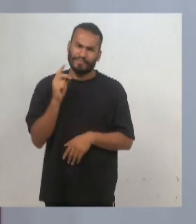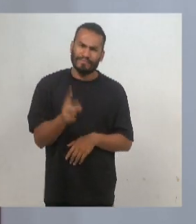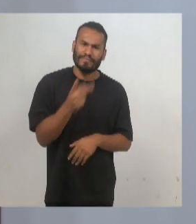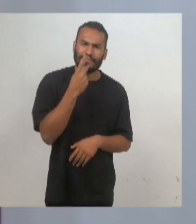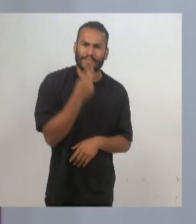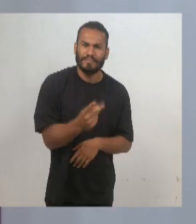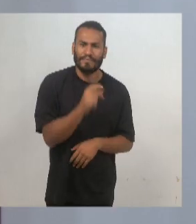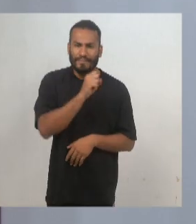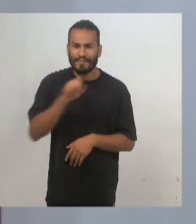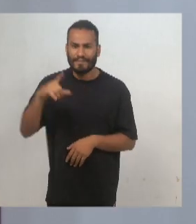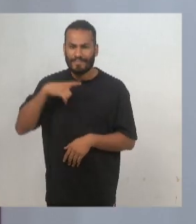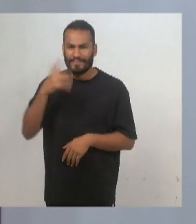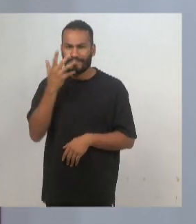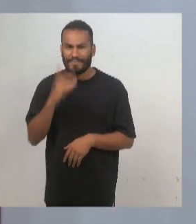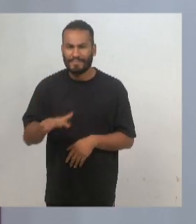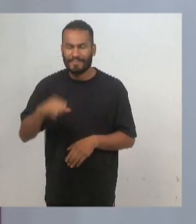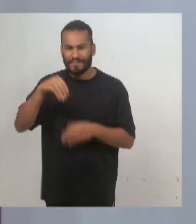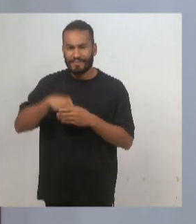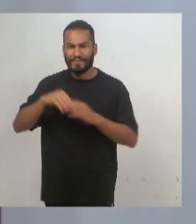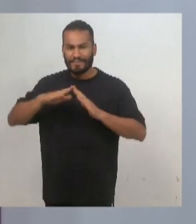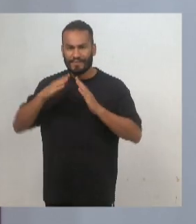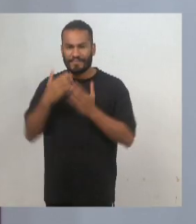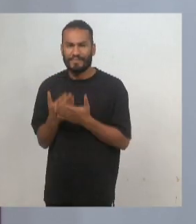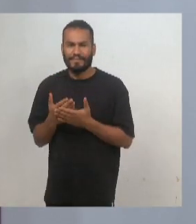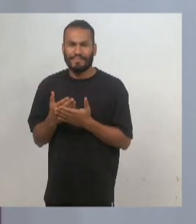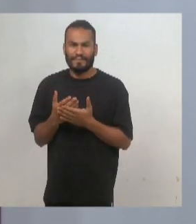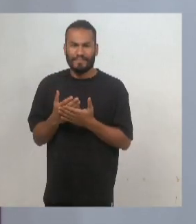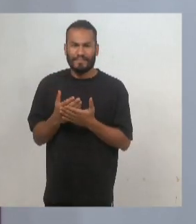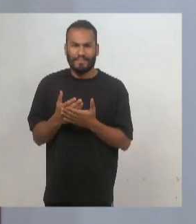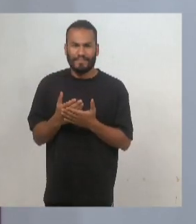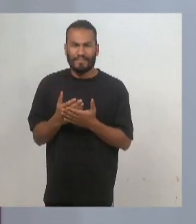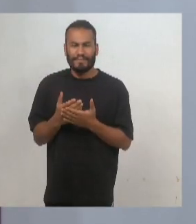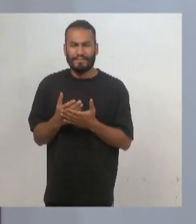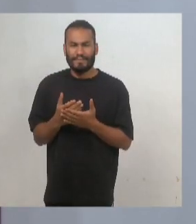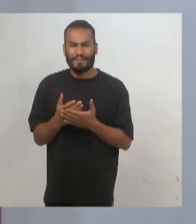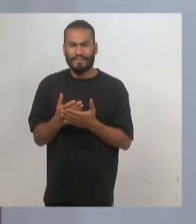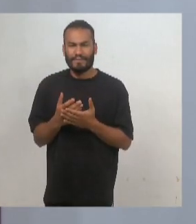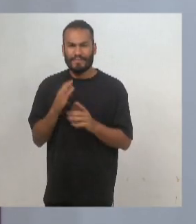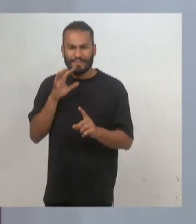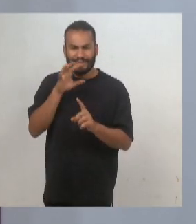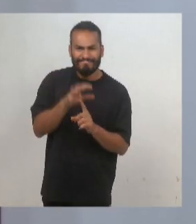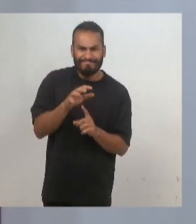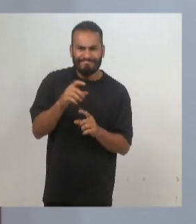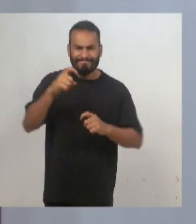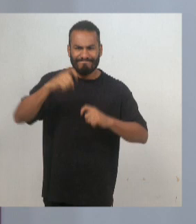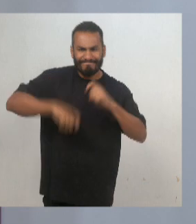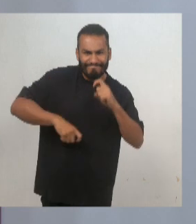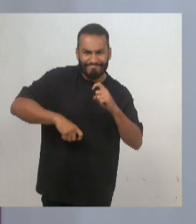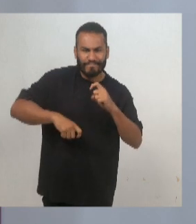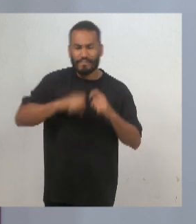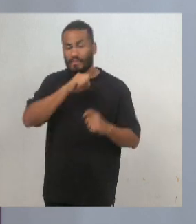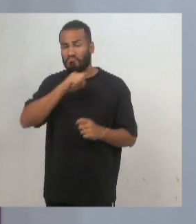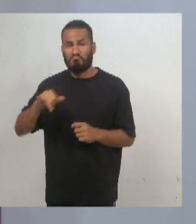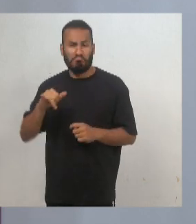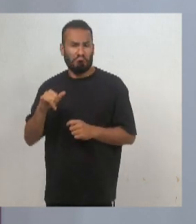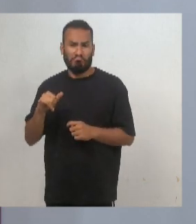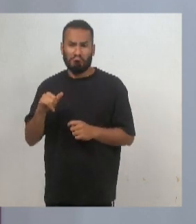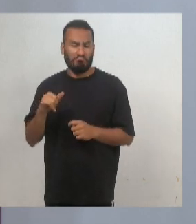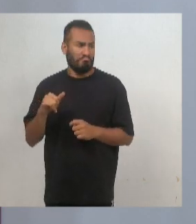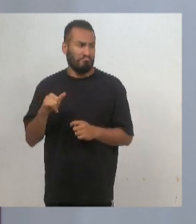falo, se tem uma criança numa escola que passa, por exemplo, por uma agressão sexual, se ela não